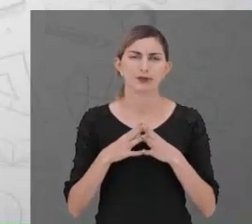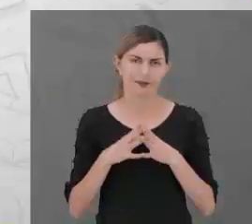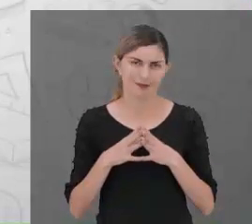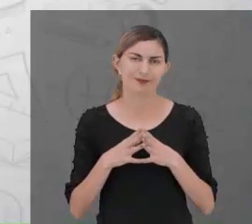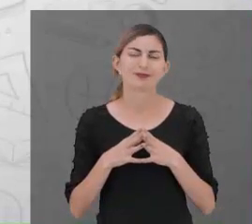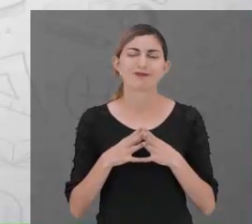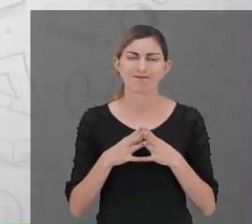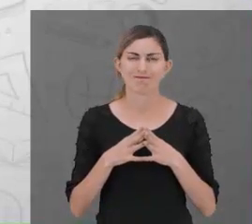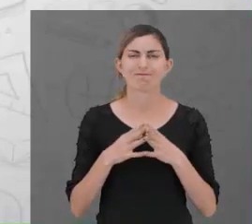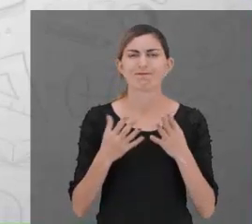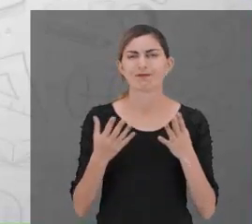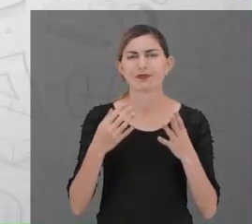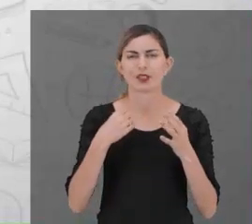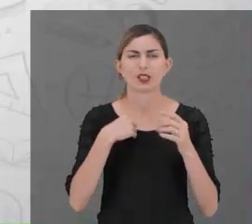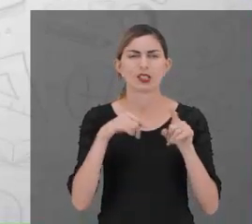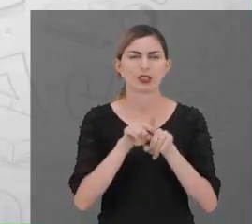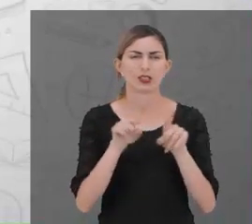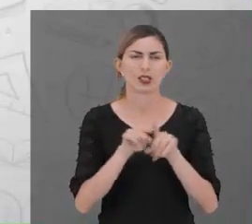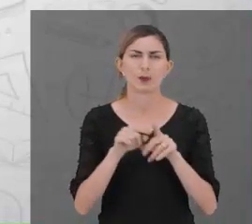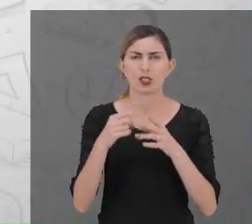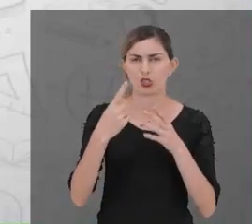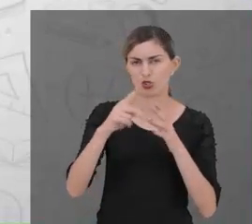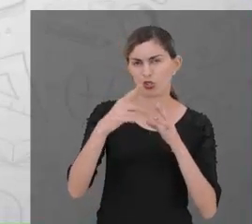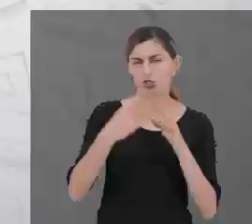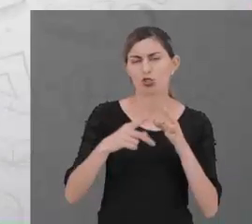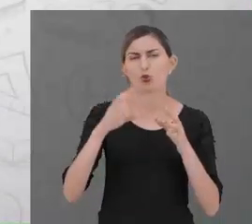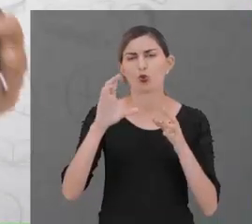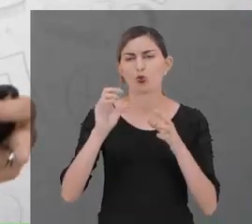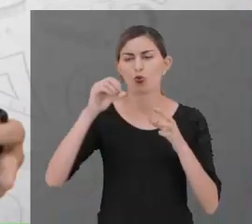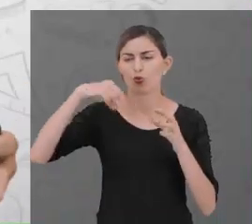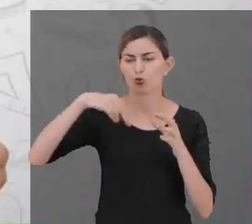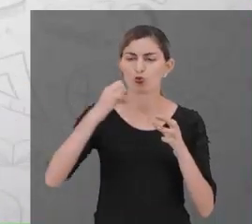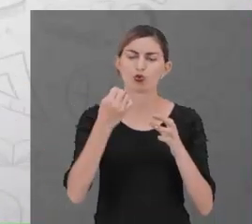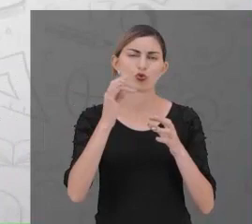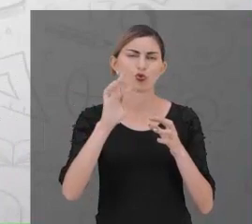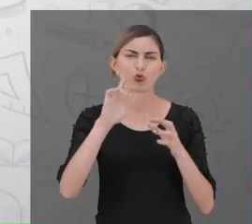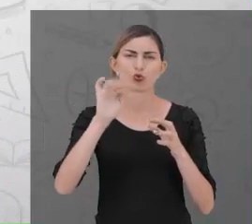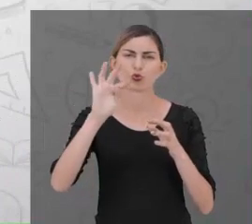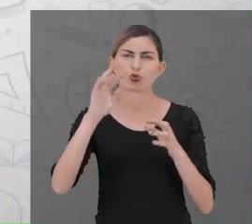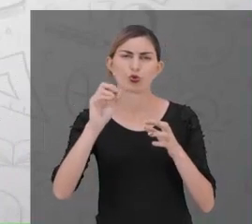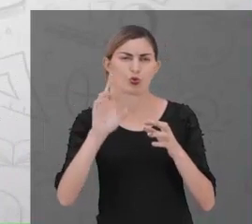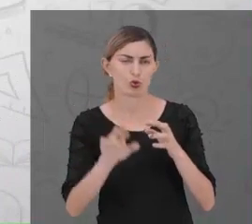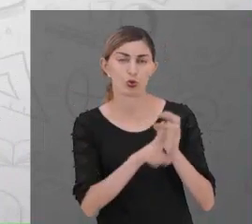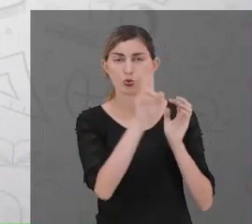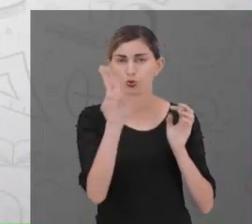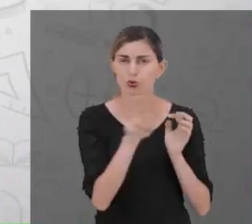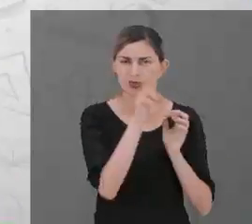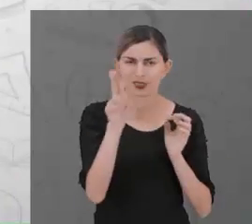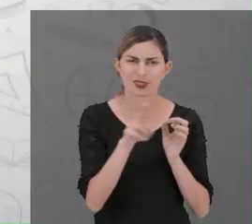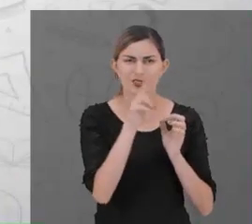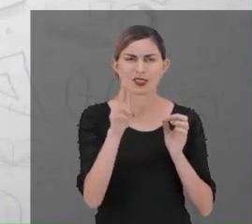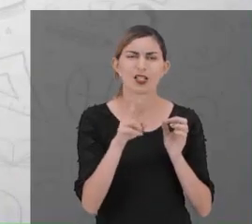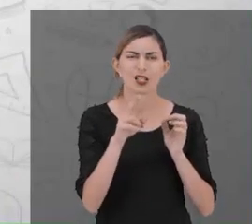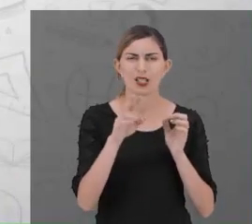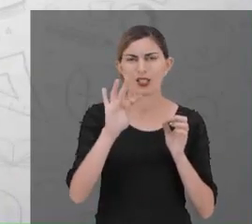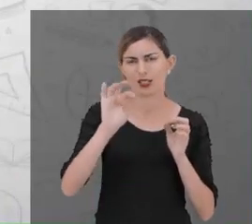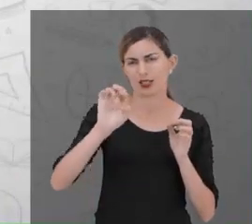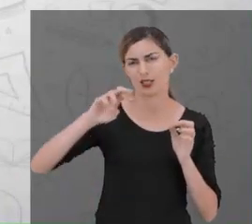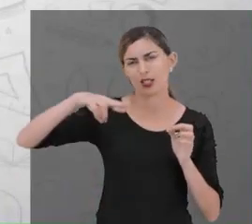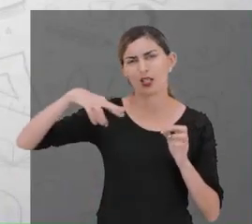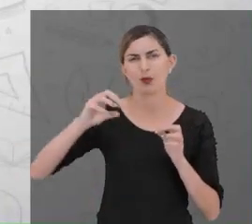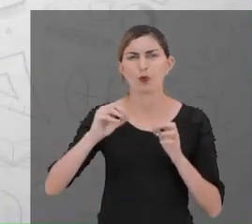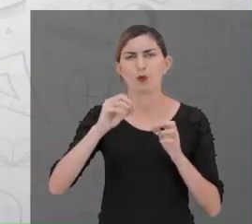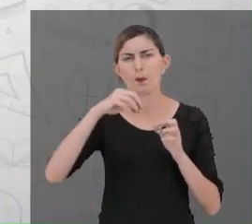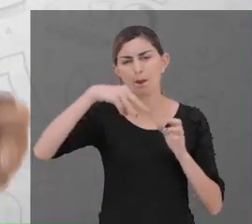de ferramentas case e os seus construtores. Nós utilizaremos